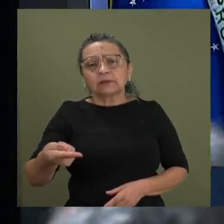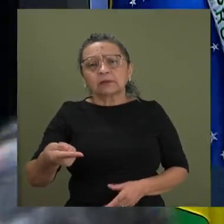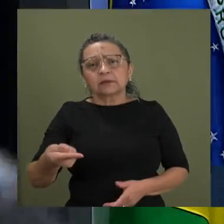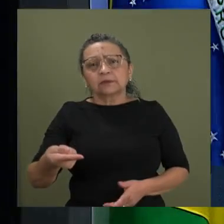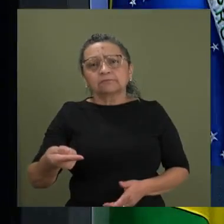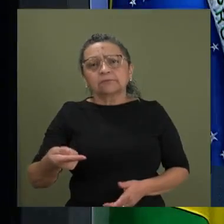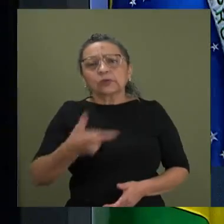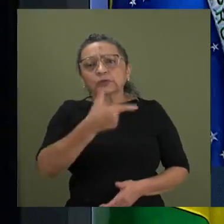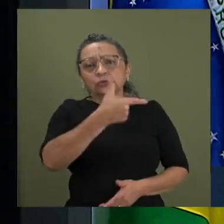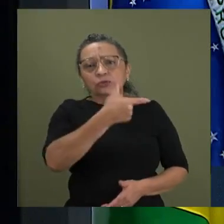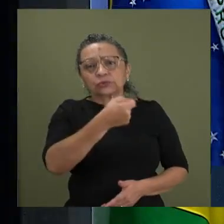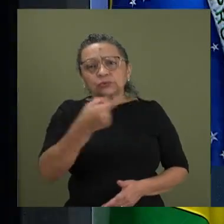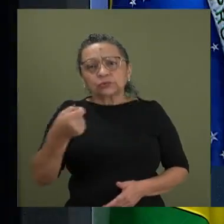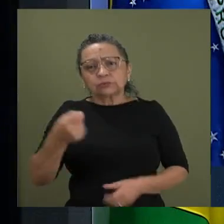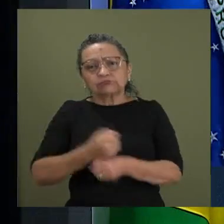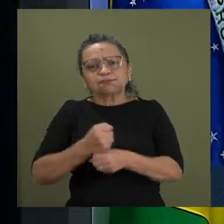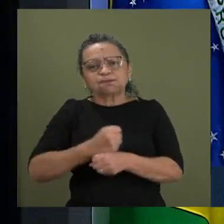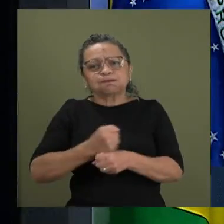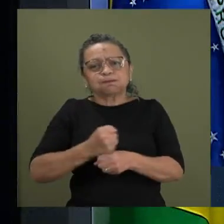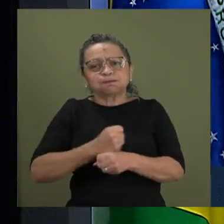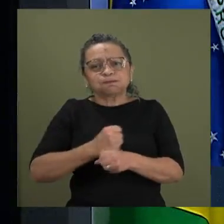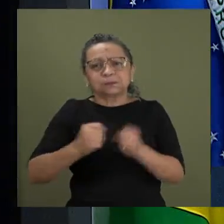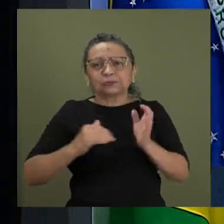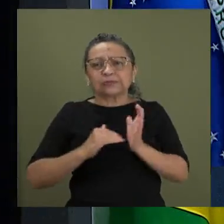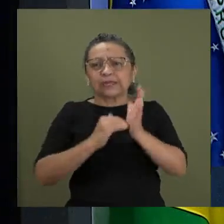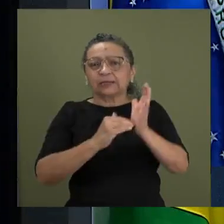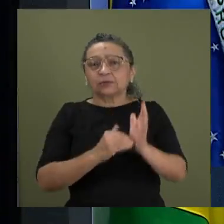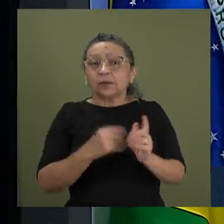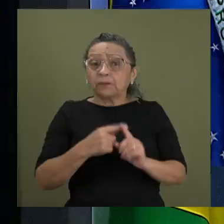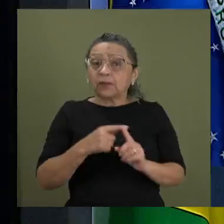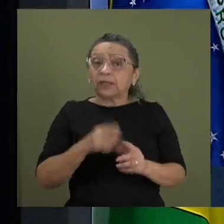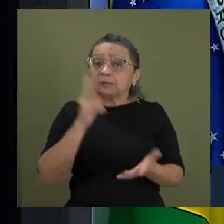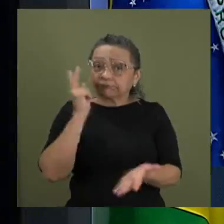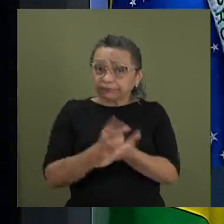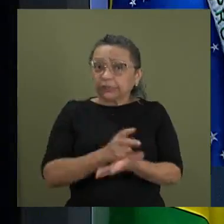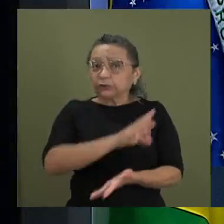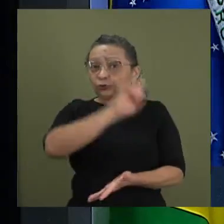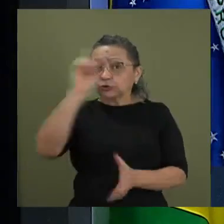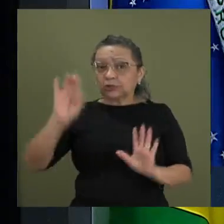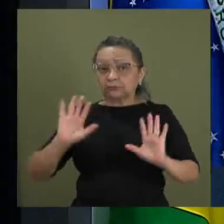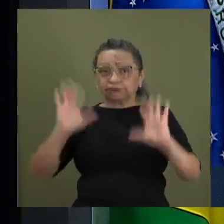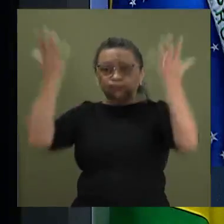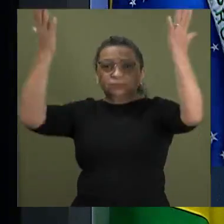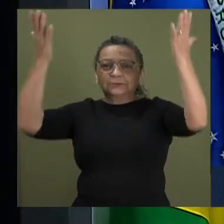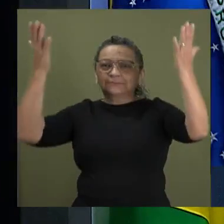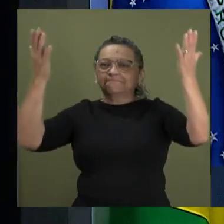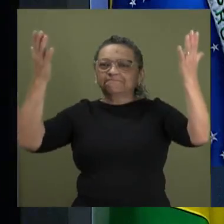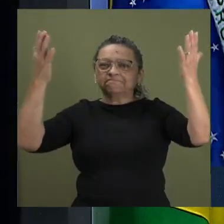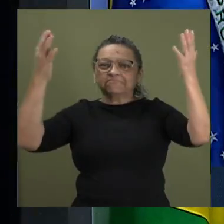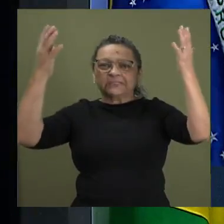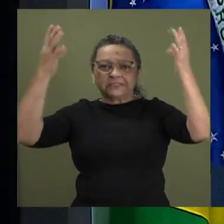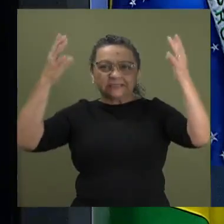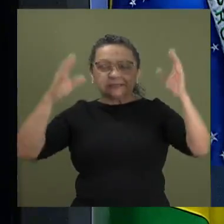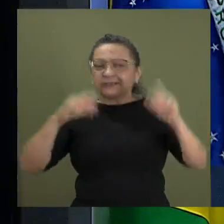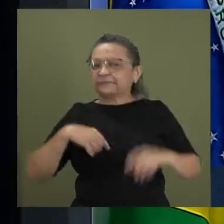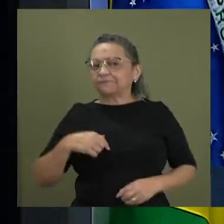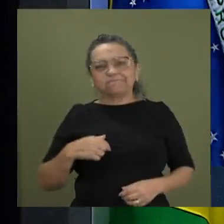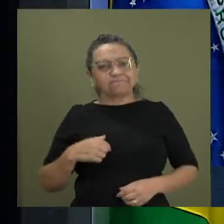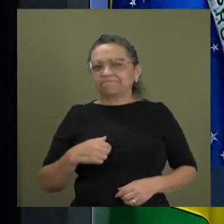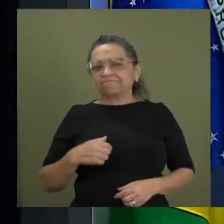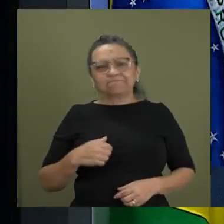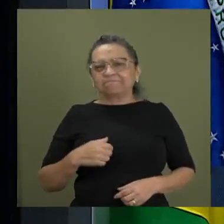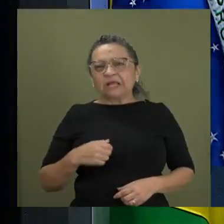os 200 anos do Senado. Porque no dia da celebração não foi possível que a